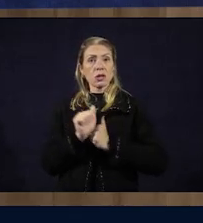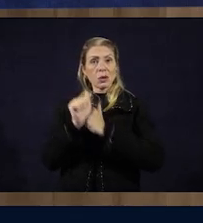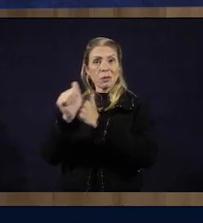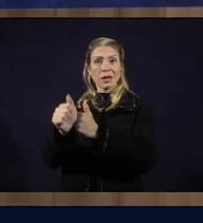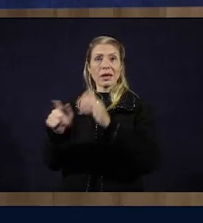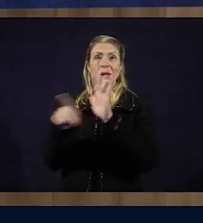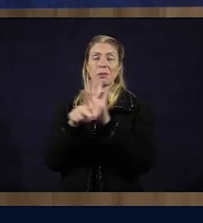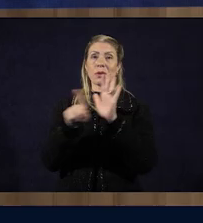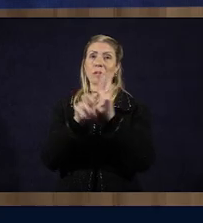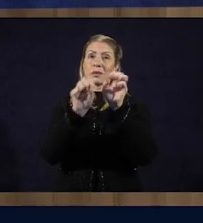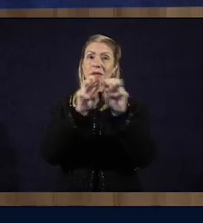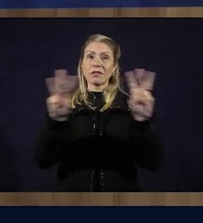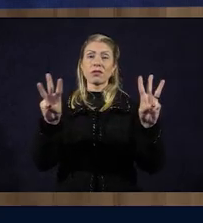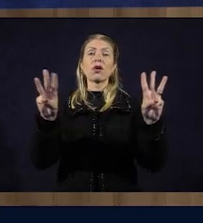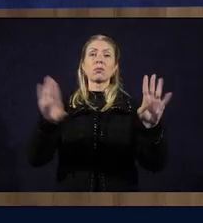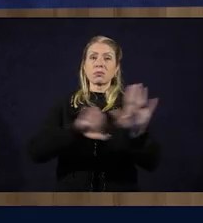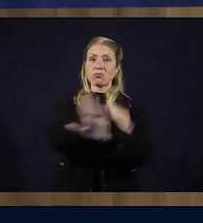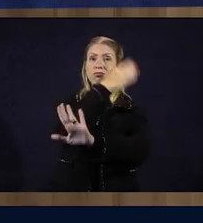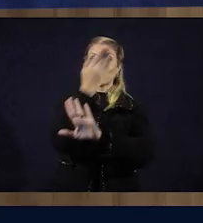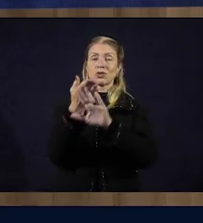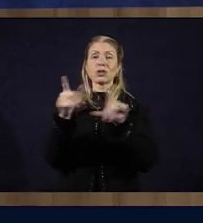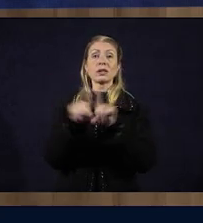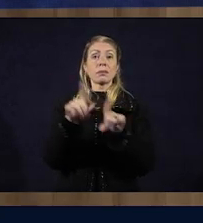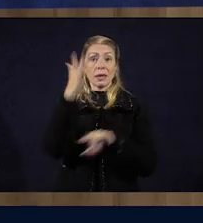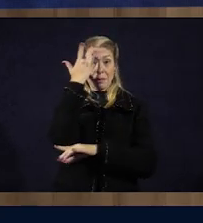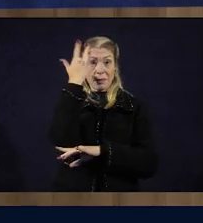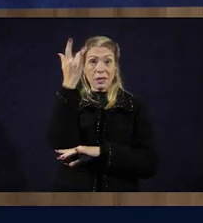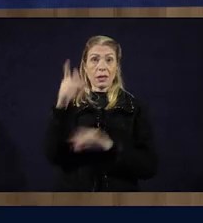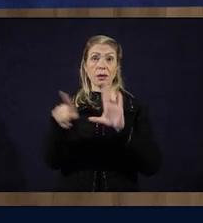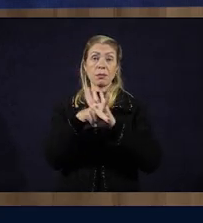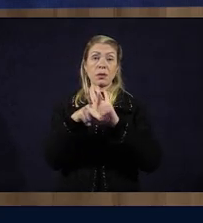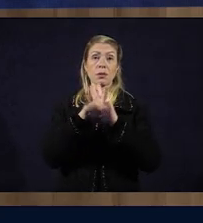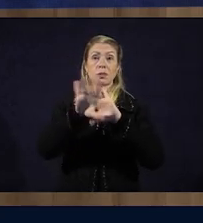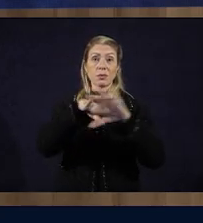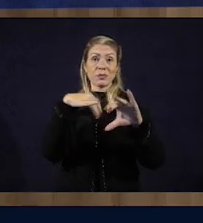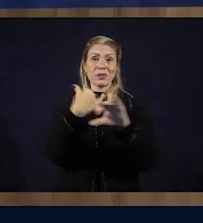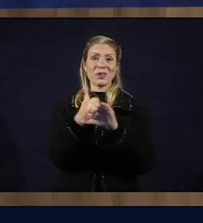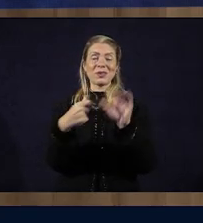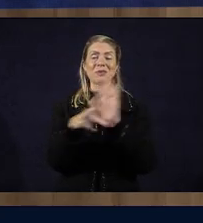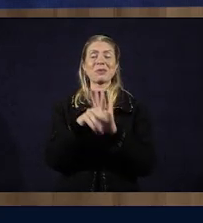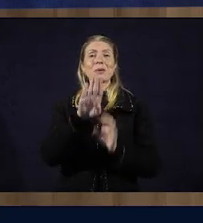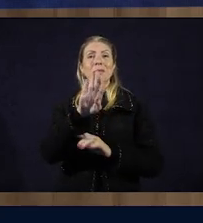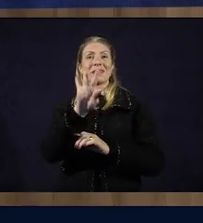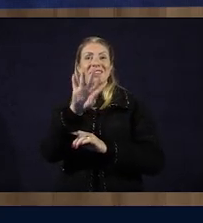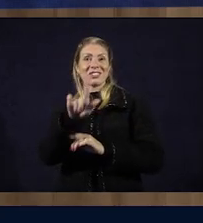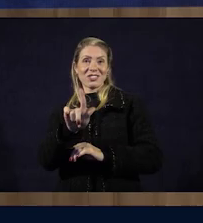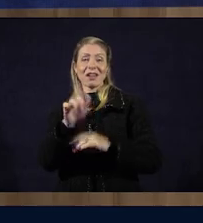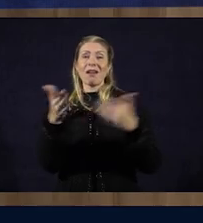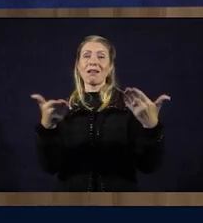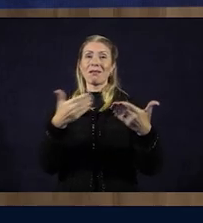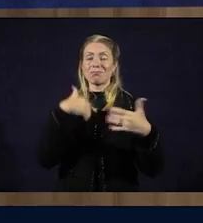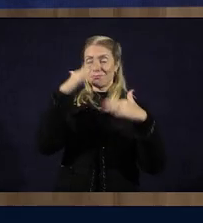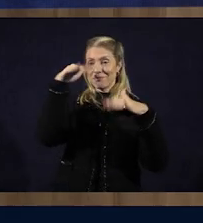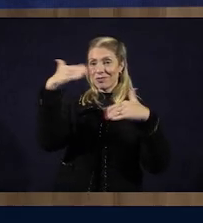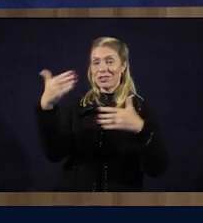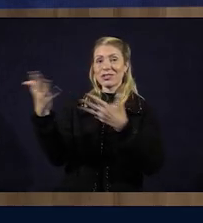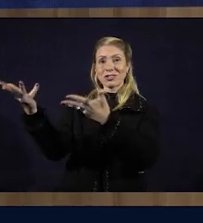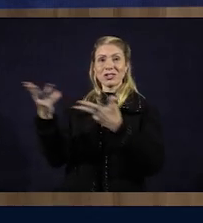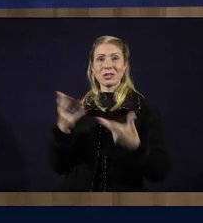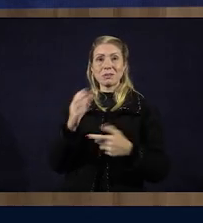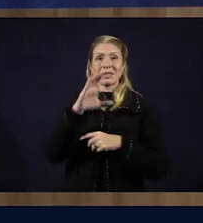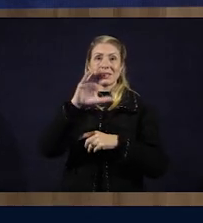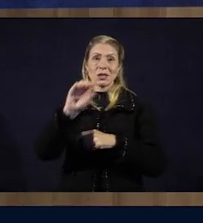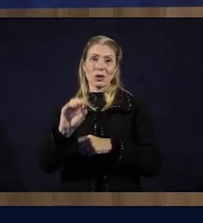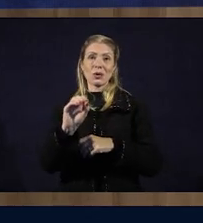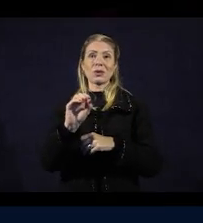através da plataforma durante o dia ou amanhã no YouTube do BTG pactual E agora tem a honra de chamar Nossa CEO